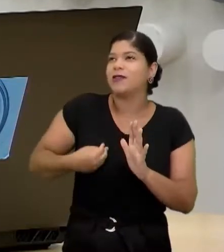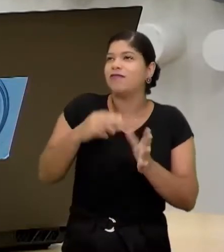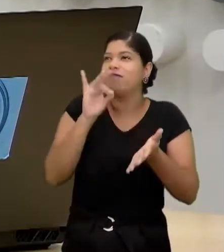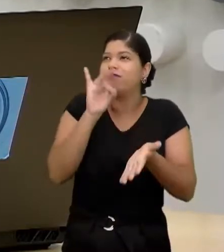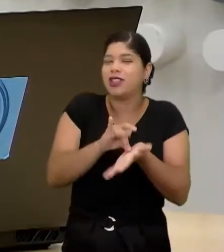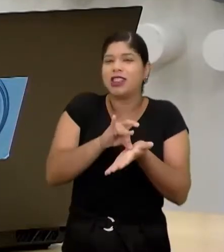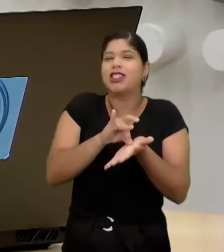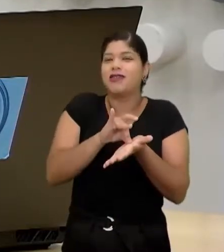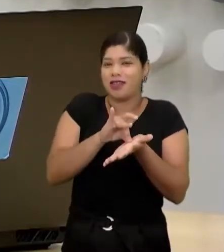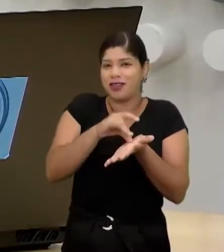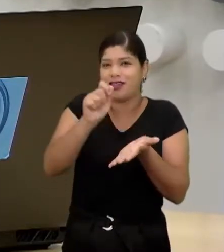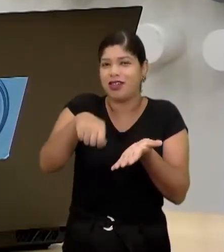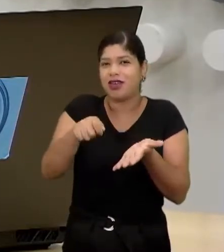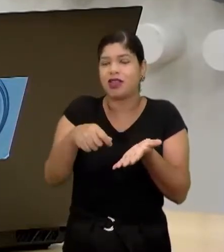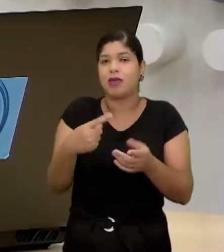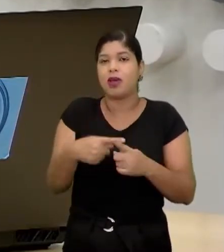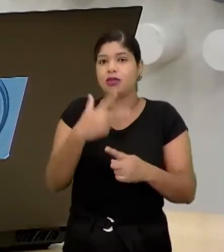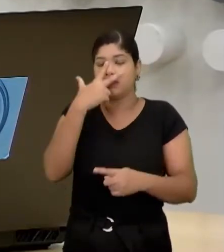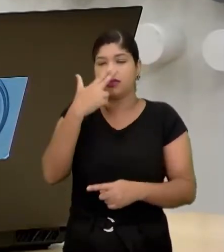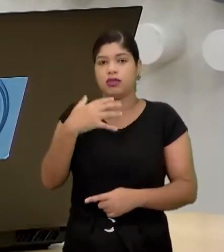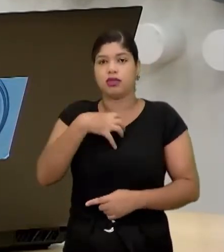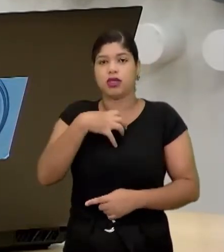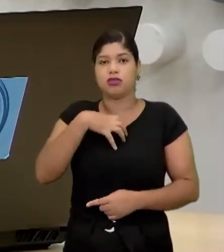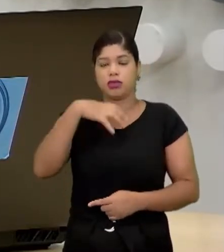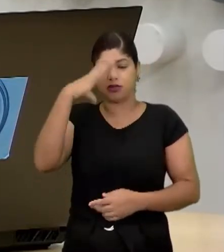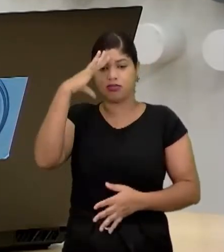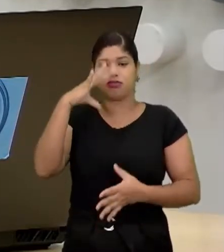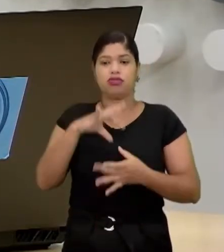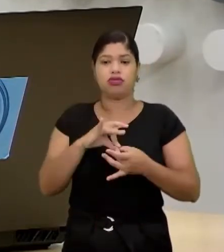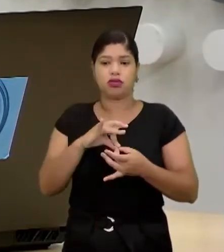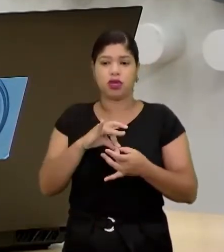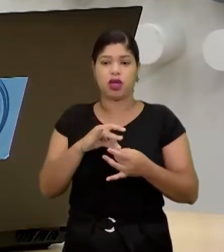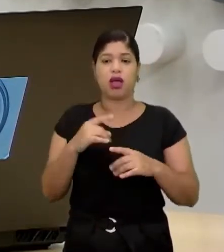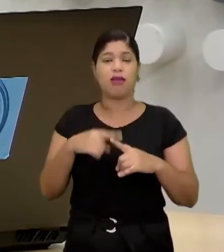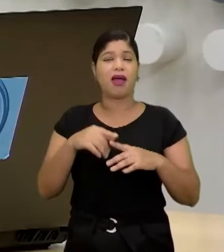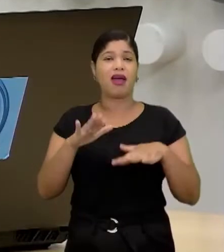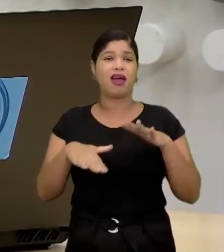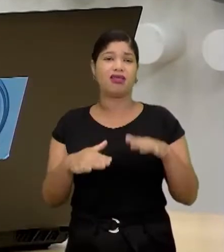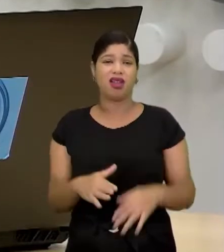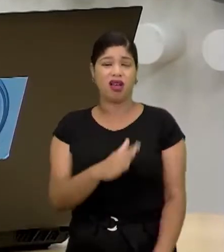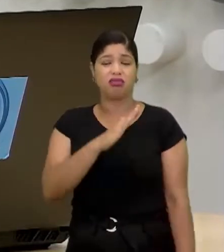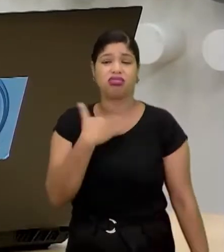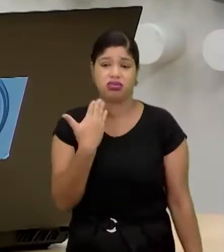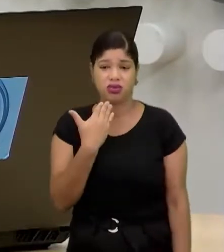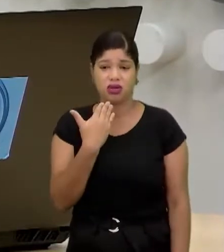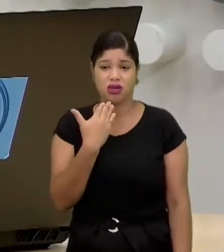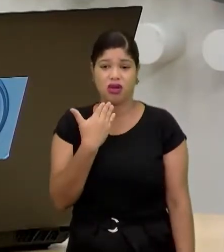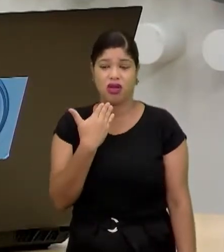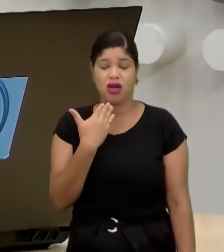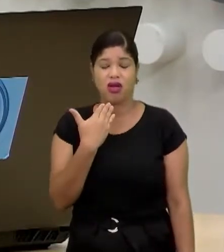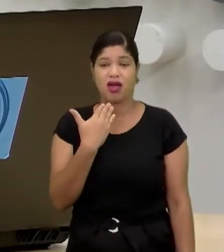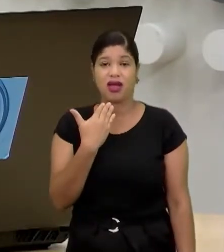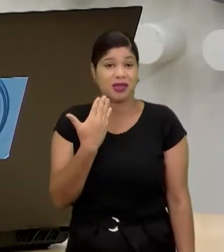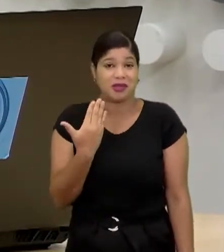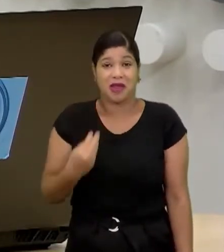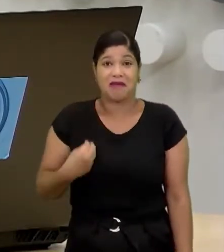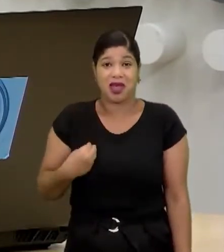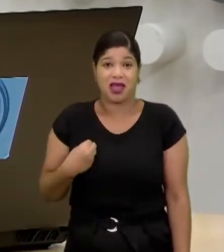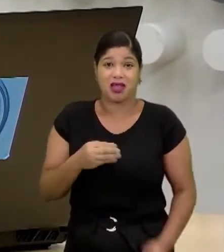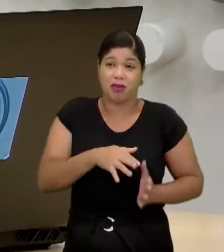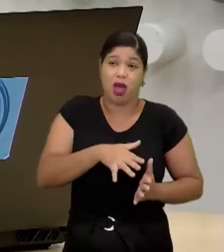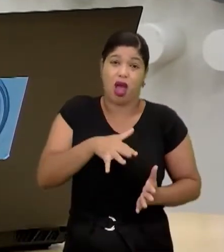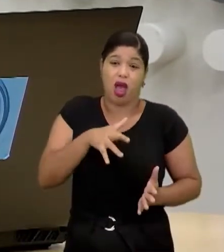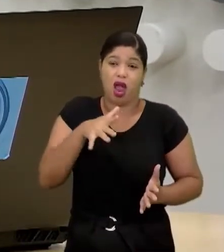né para poder ser eu mesmo que era para não chegar no final da vida e perceber que eu